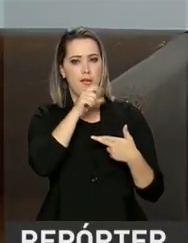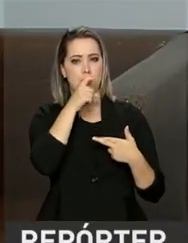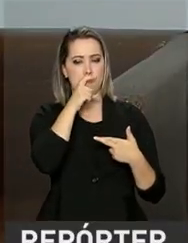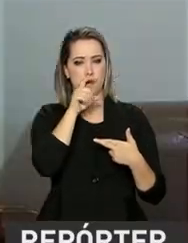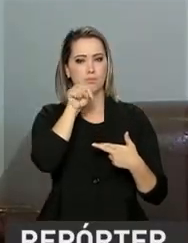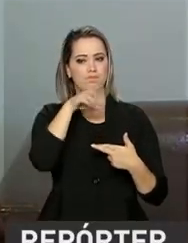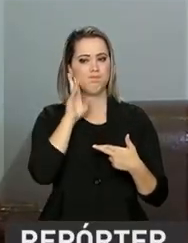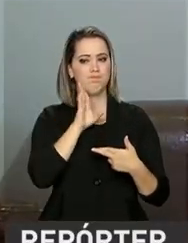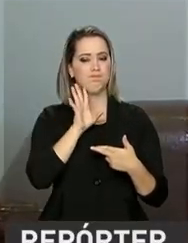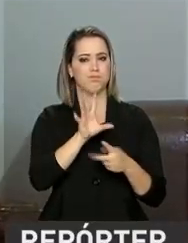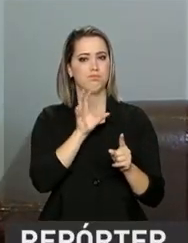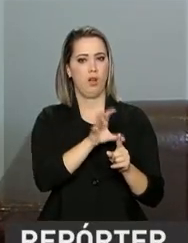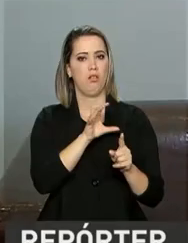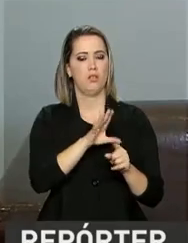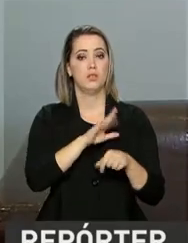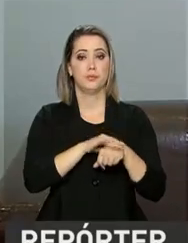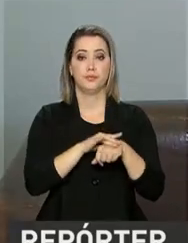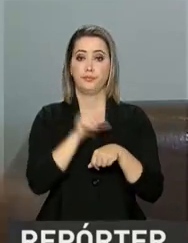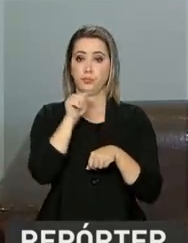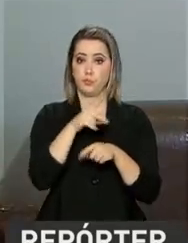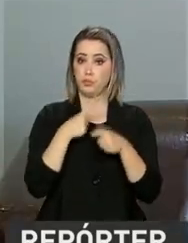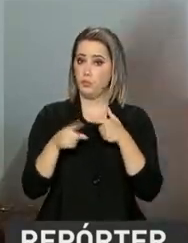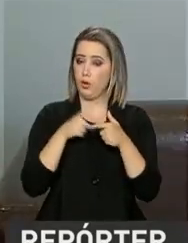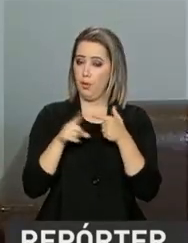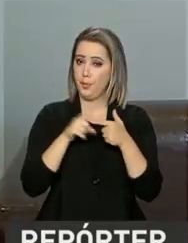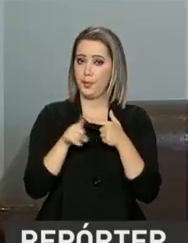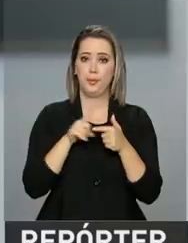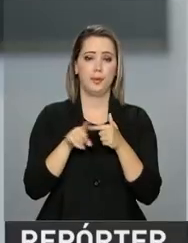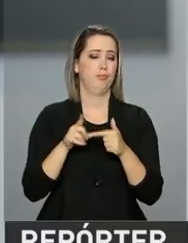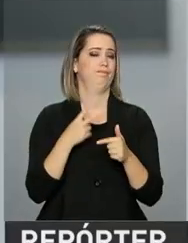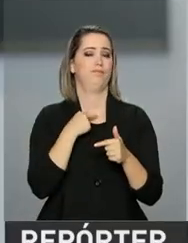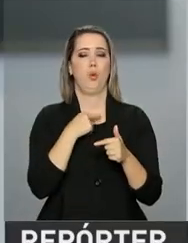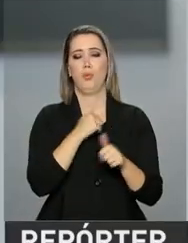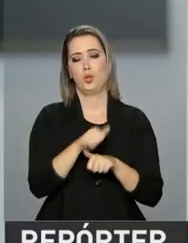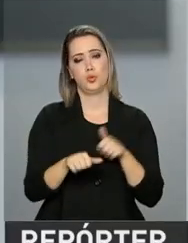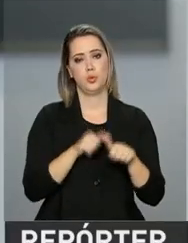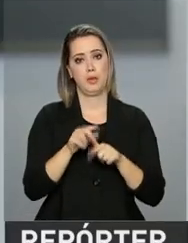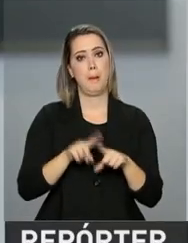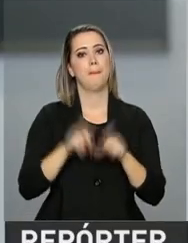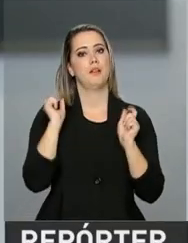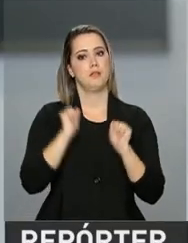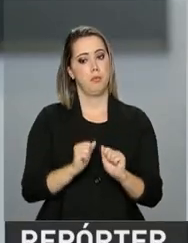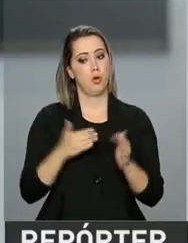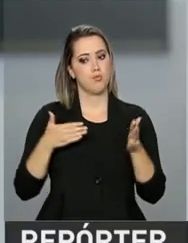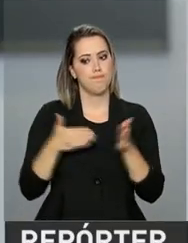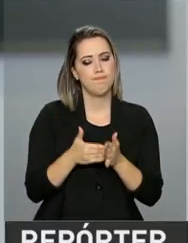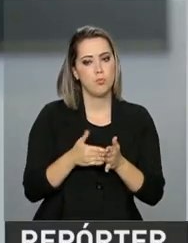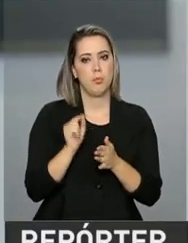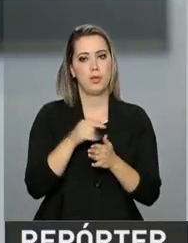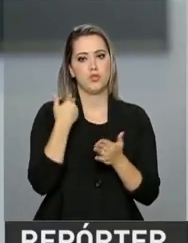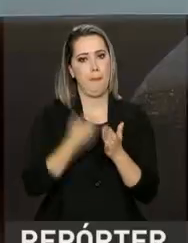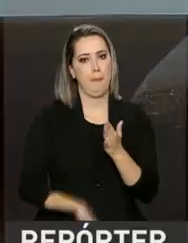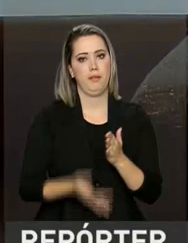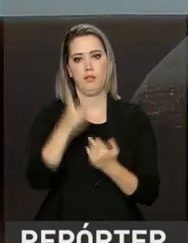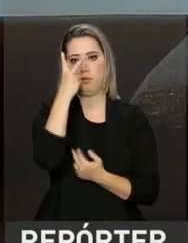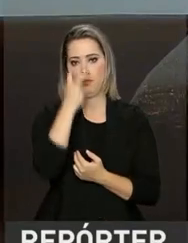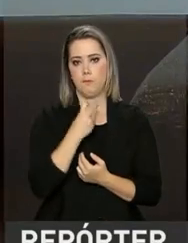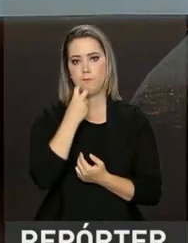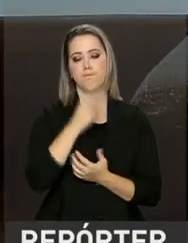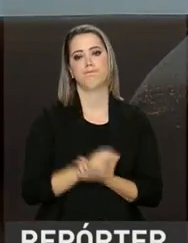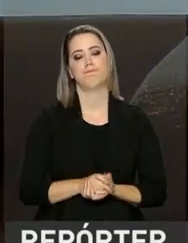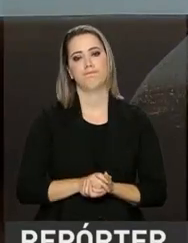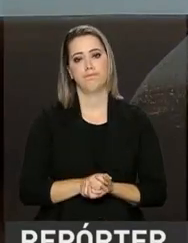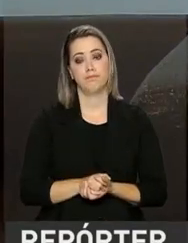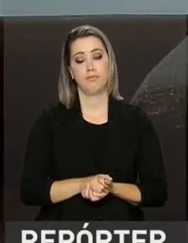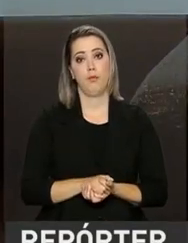oftalmologista o dano no nervo óptico é Irreversível mas há como impedir o avanço da perda da Visão é uma doença